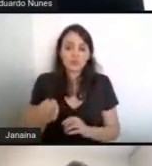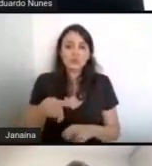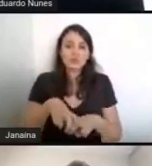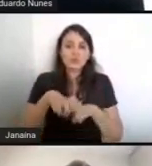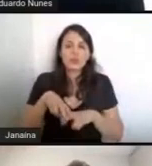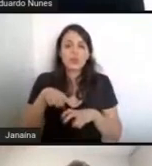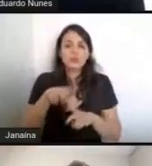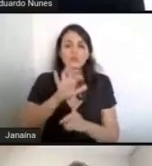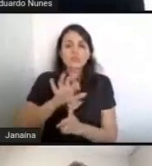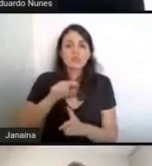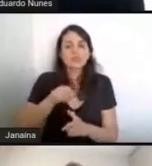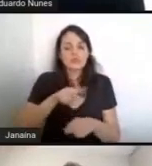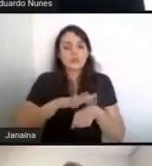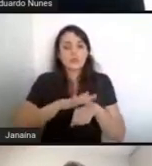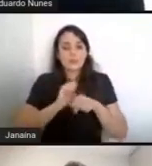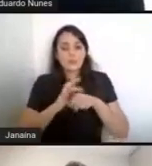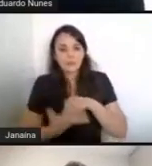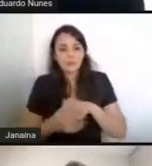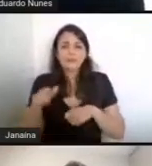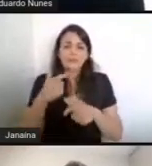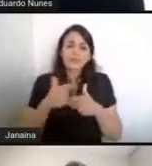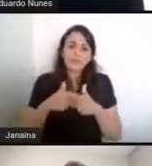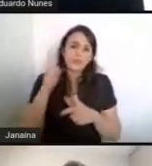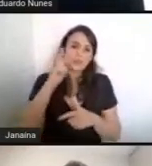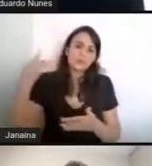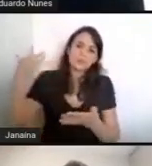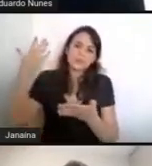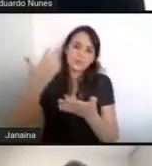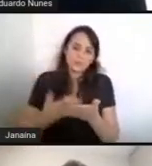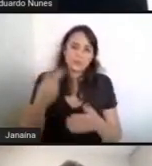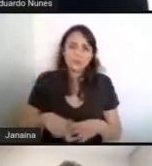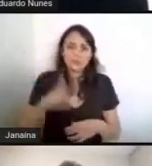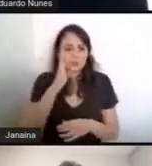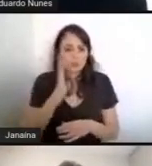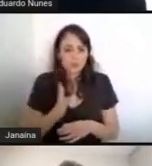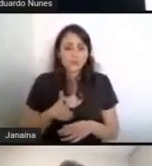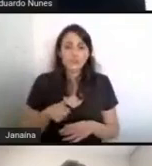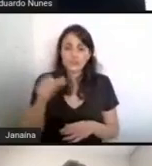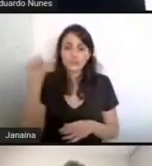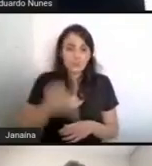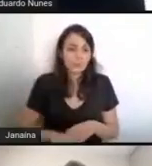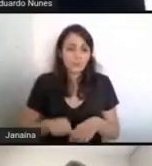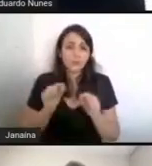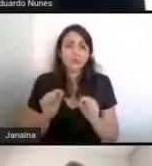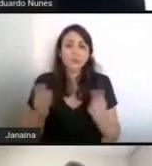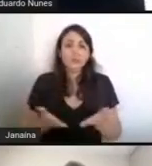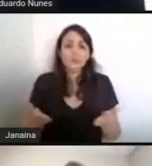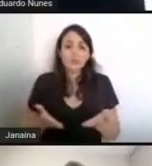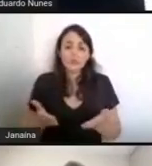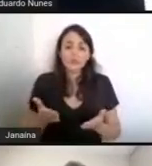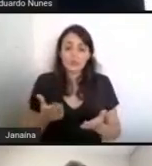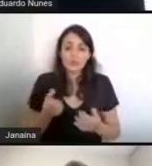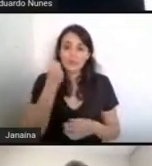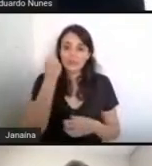problema histórico, que foi, né, ao longo do tempo no Brasil, ele foi se agravando, mas que ele ficou muito evidente agora, né?